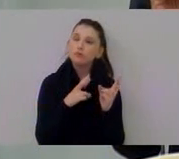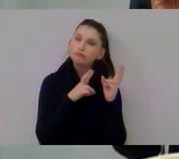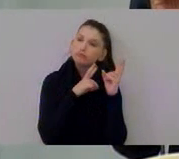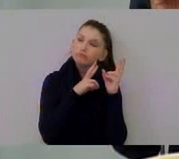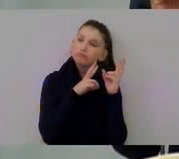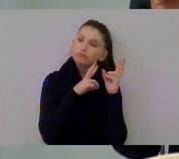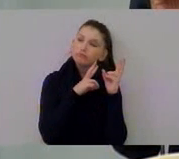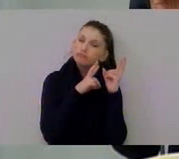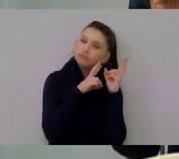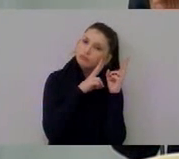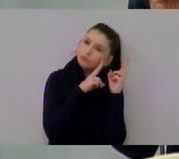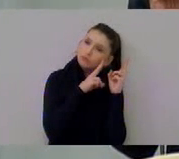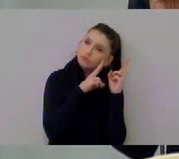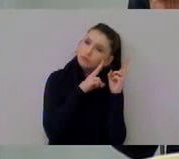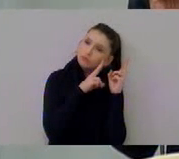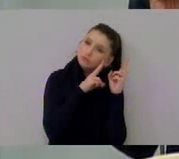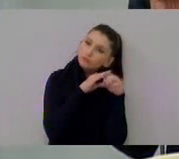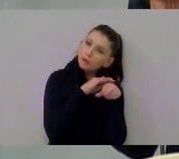durmo